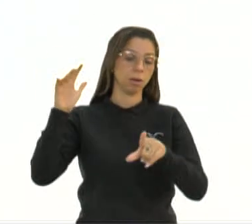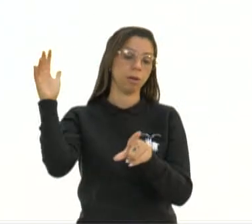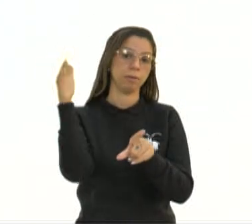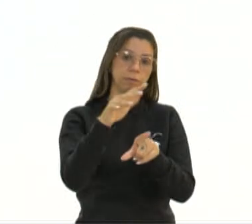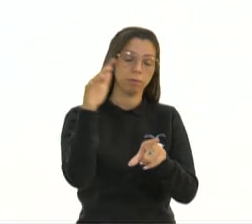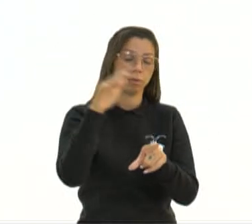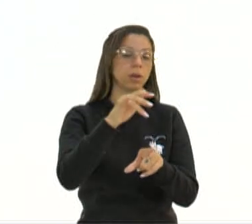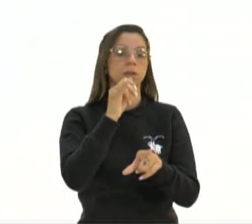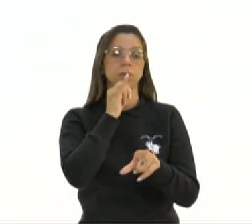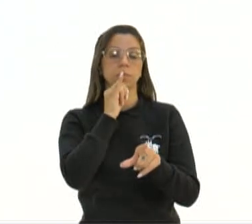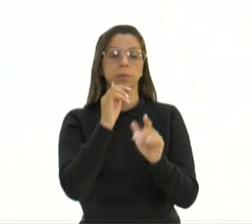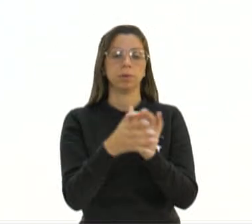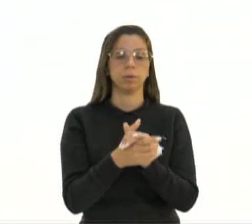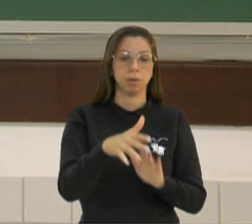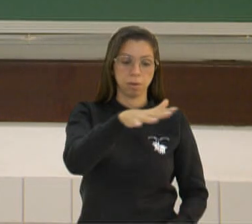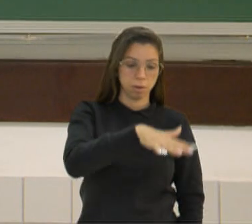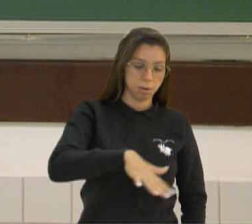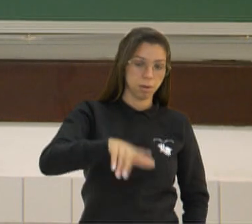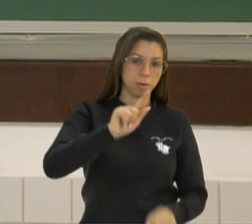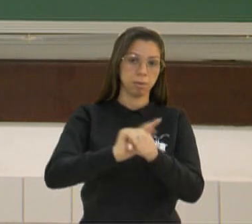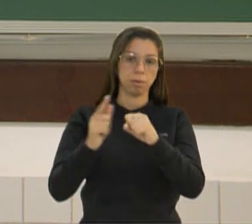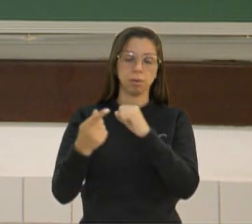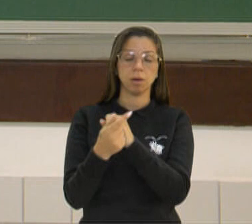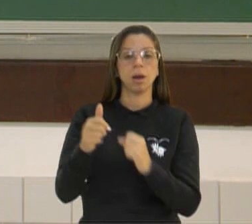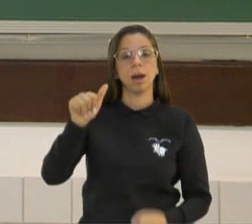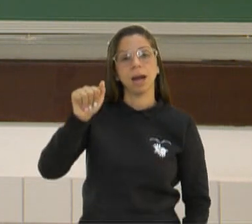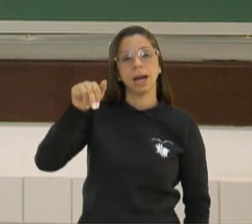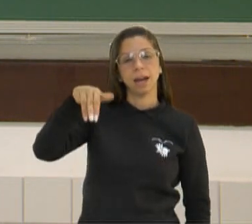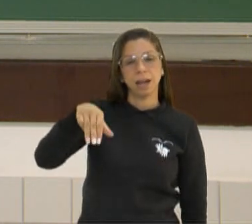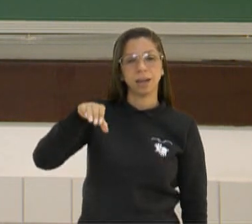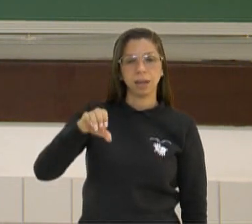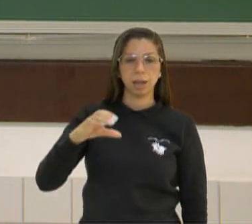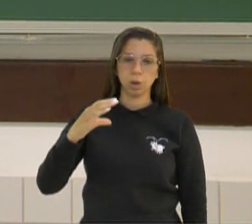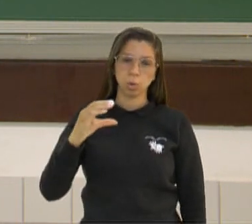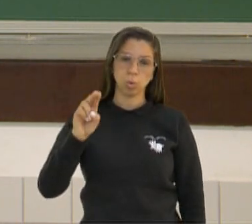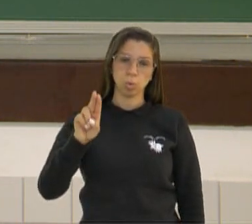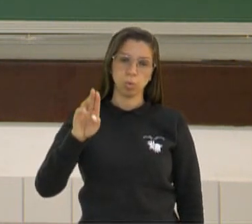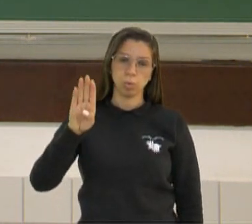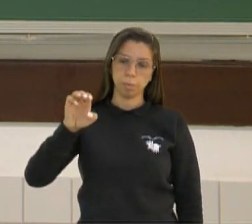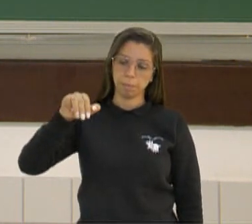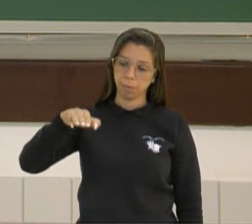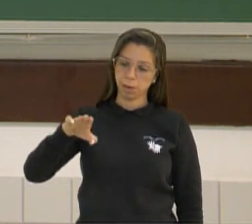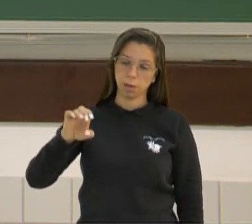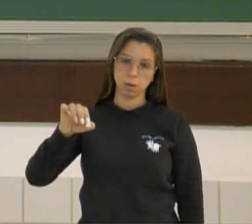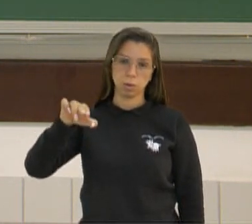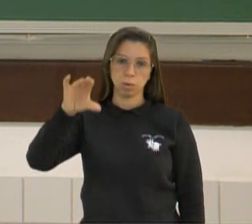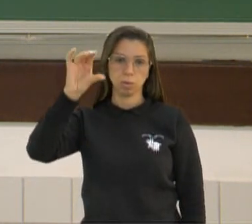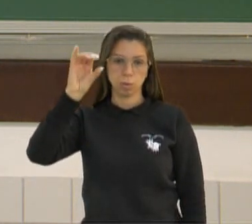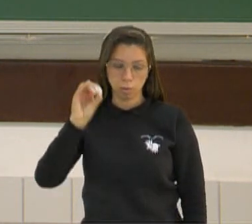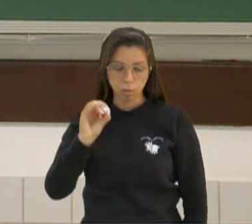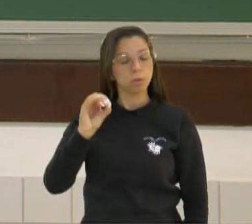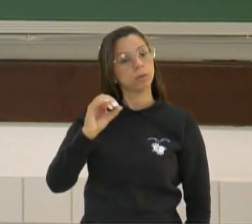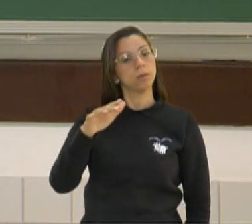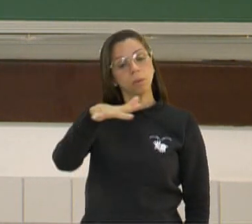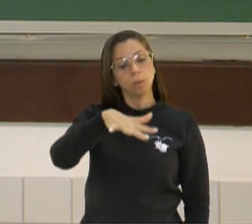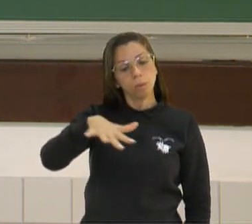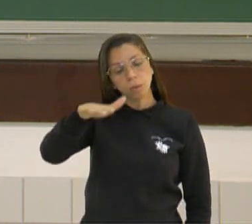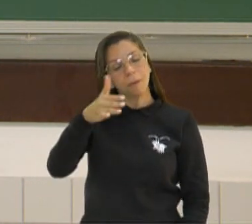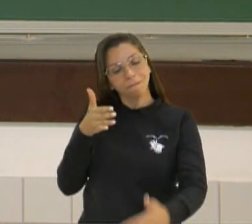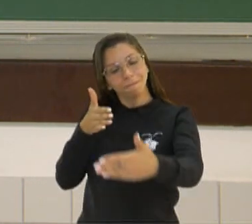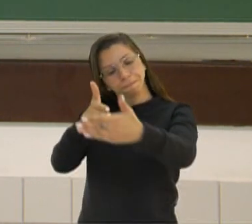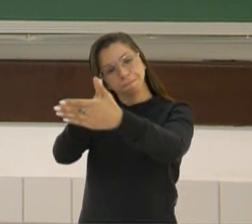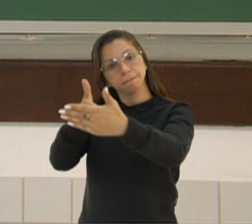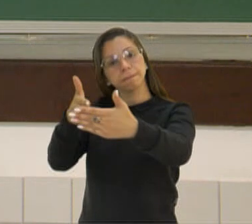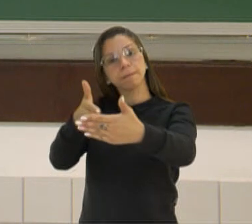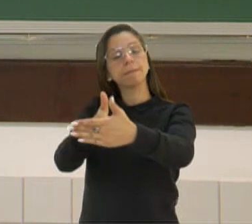áreas que são chamadas pela geografia de anecúmenos. Ó, que nome esquisito, mas é isso aí mesmo. Os anecúmenos são áreas que impedem,